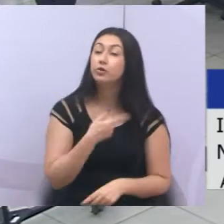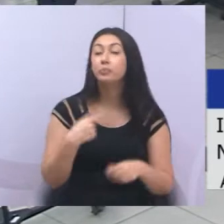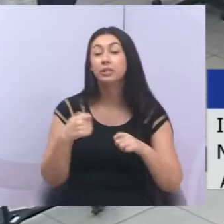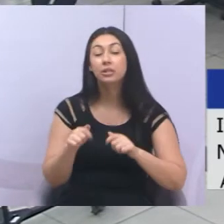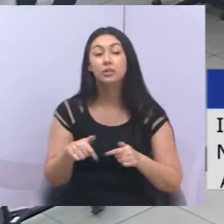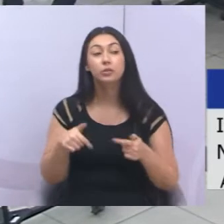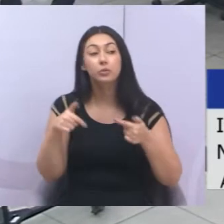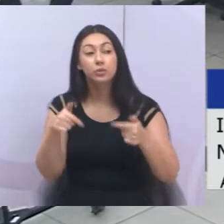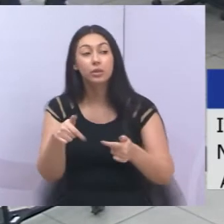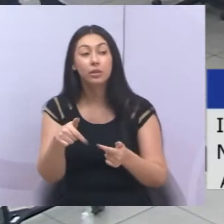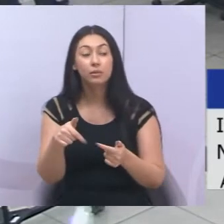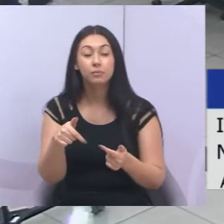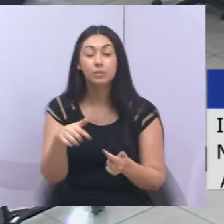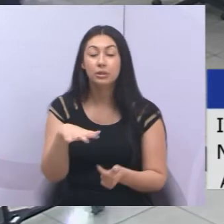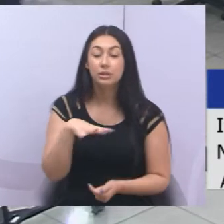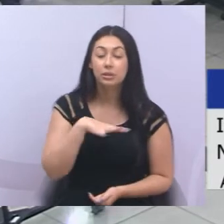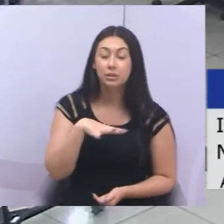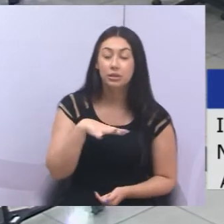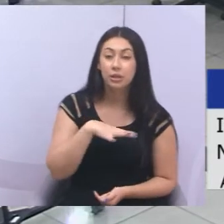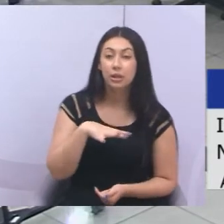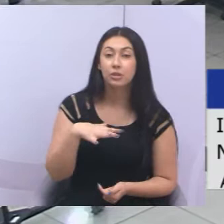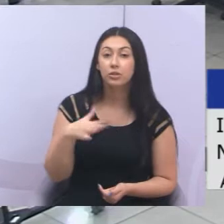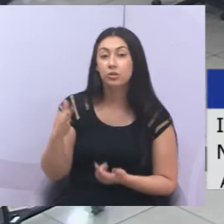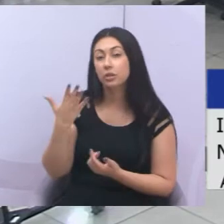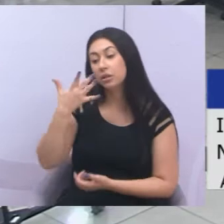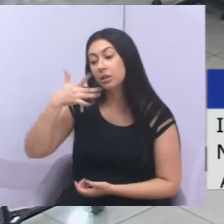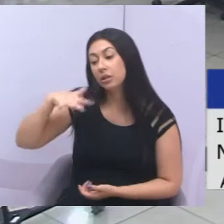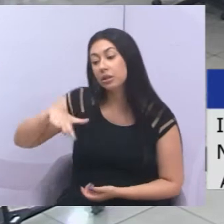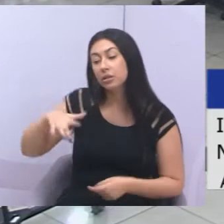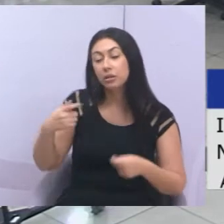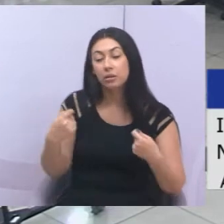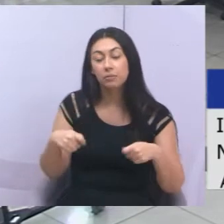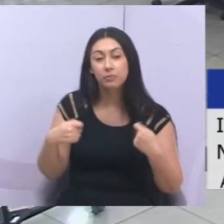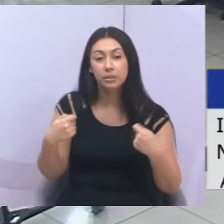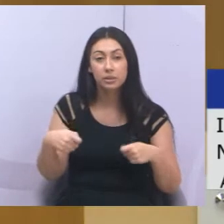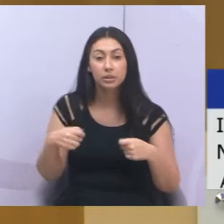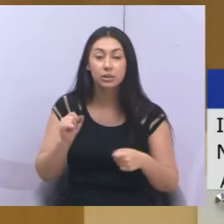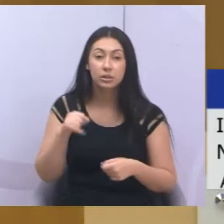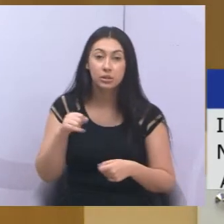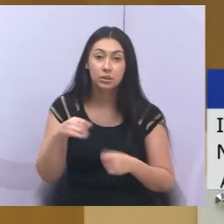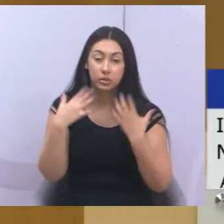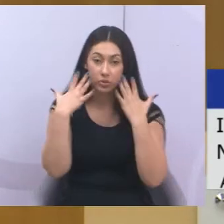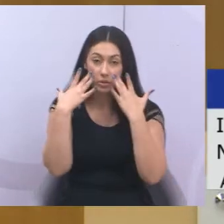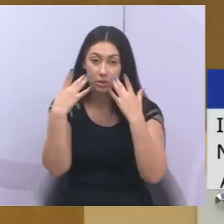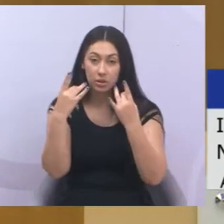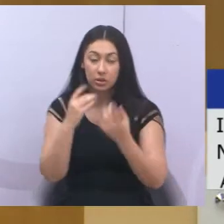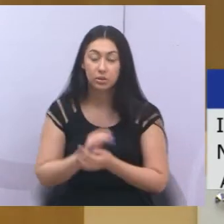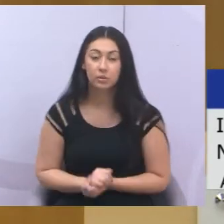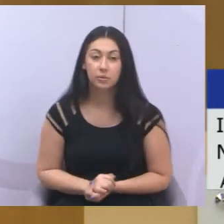essa cidade, essas crianças, jovens, adolescentes, precisa sim de atenção.